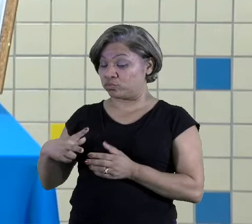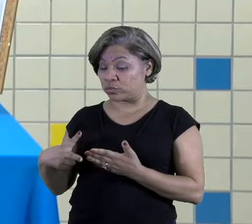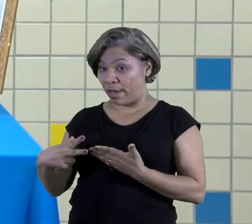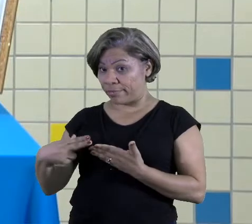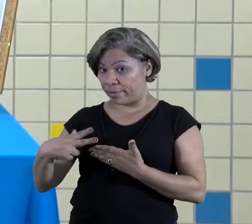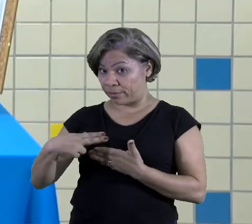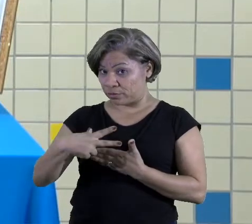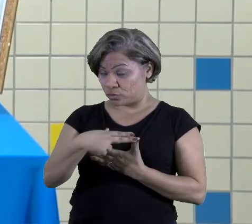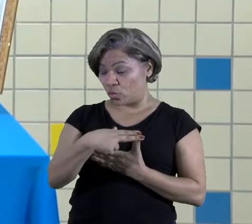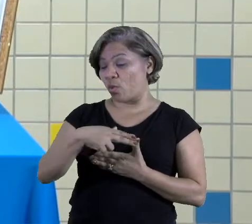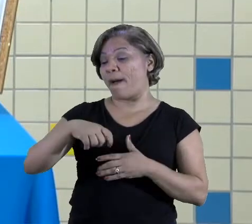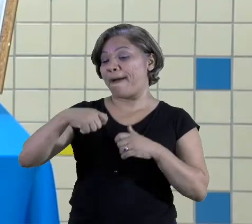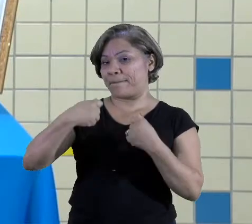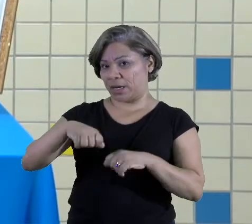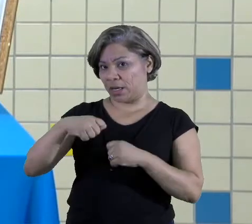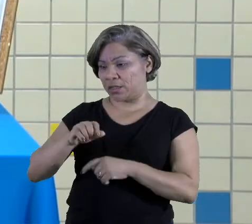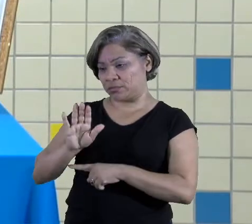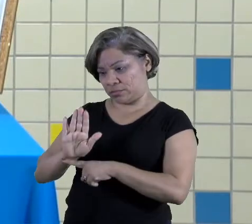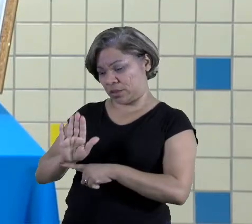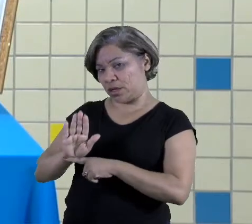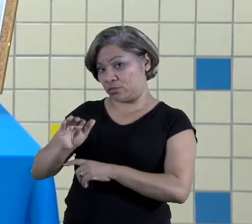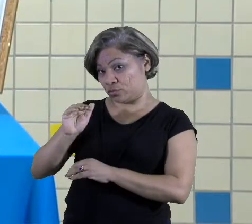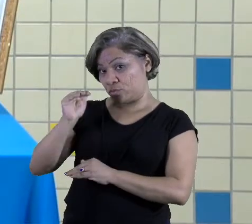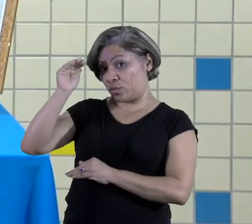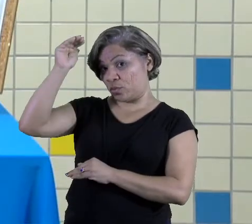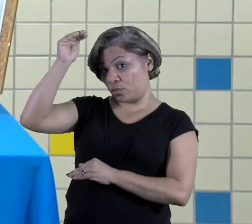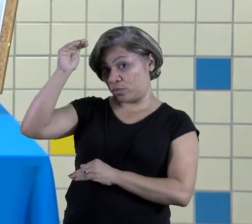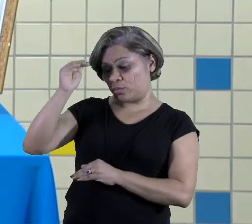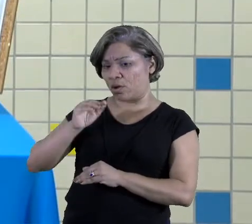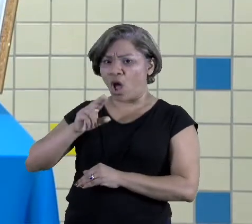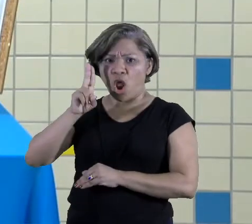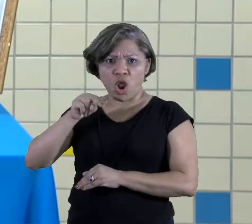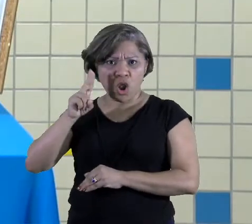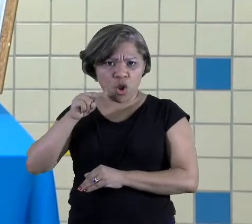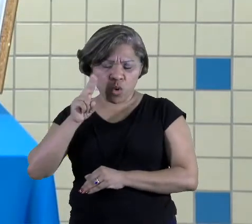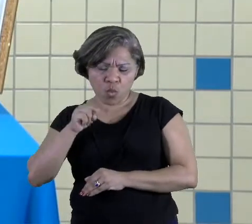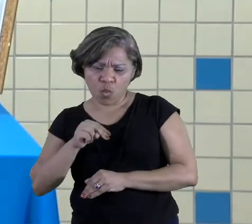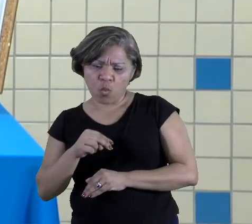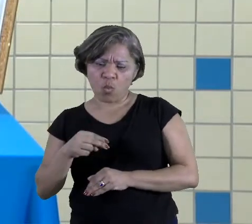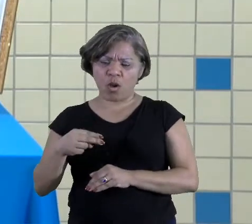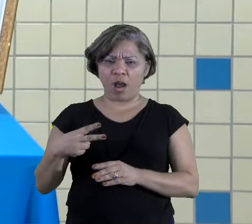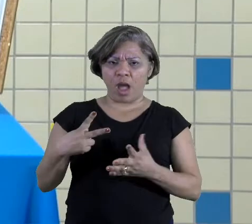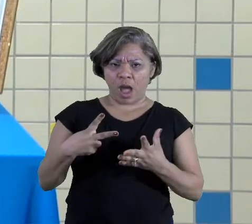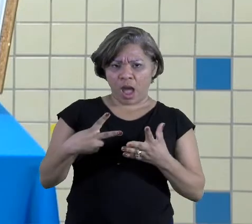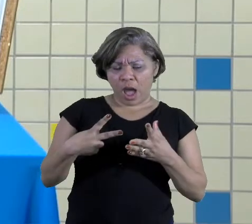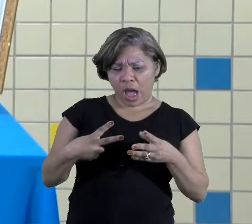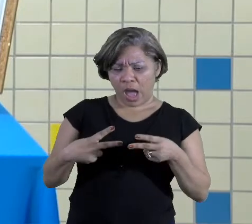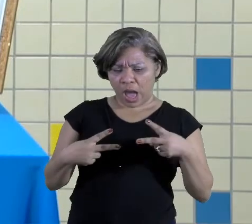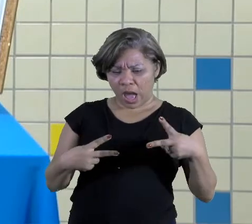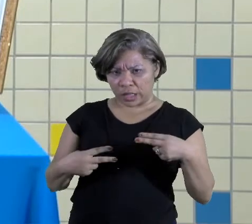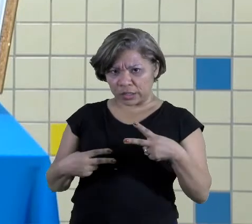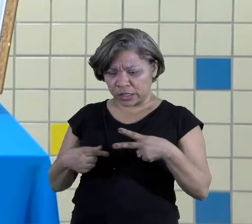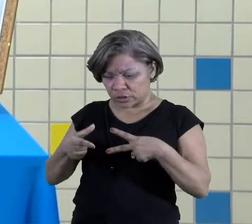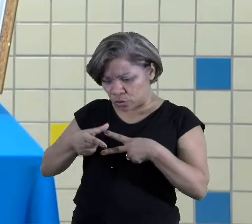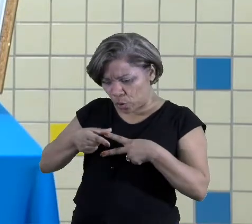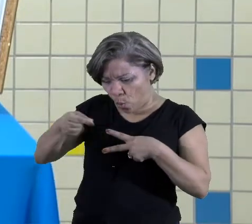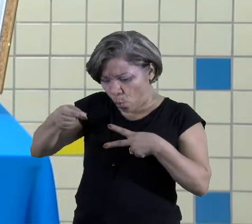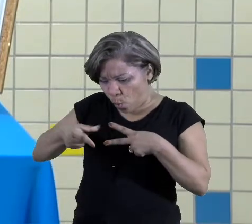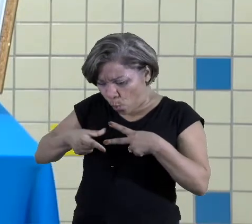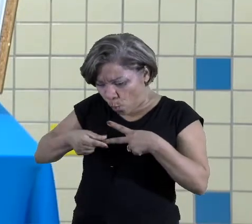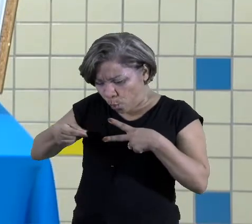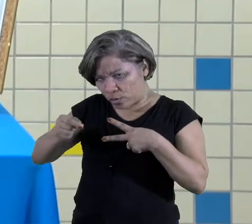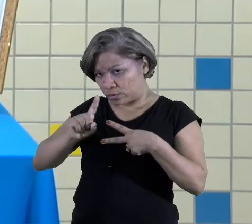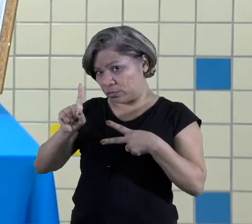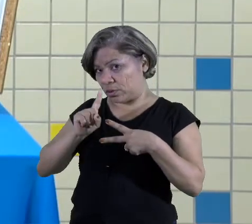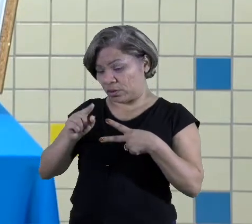supervisionando e a criança nunca deve usar uma tesoura com ponta. Crianças sempre usam tesoura sem ponta, vale a pena